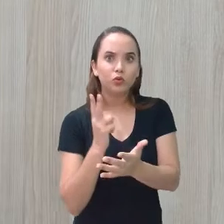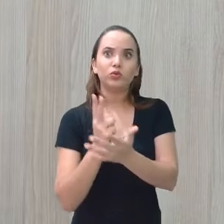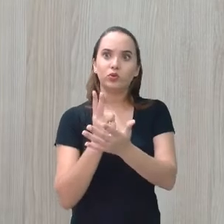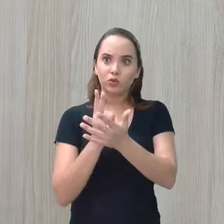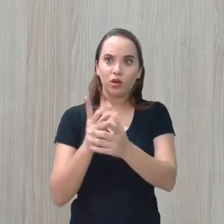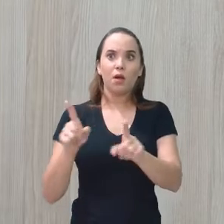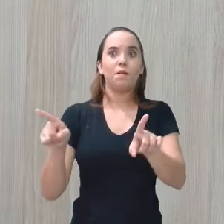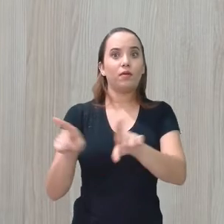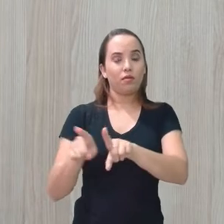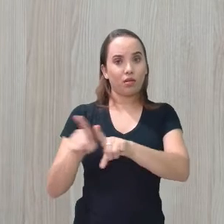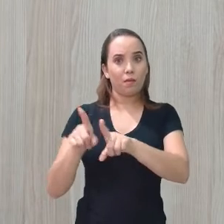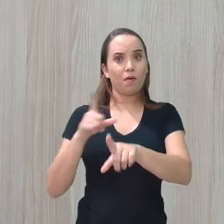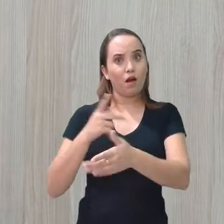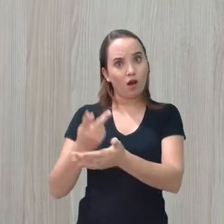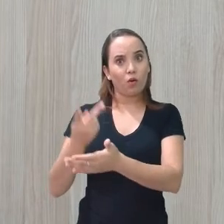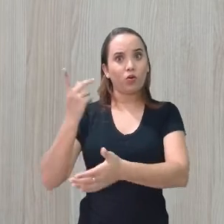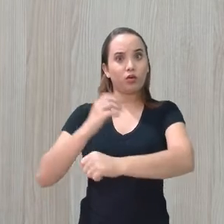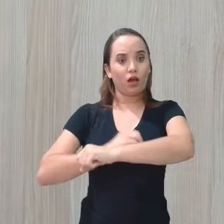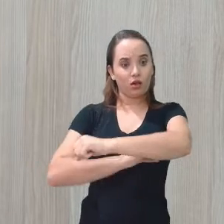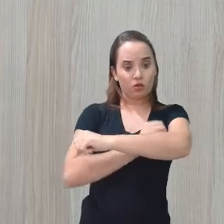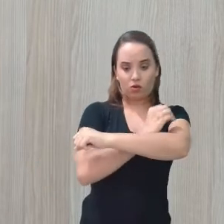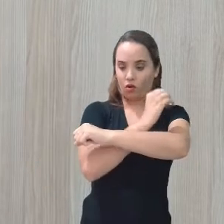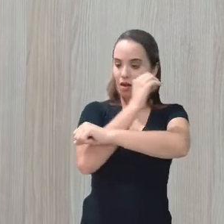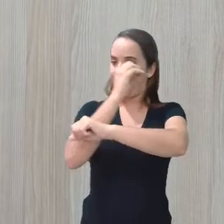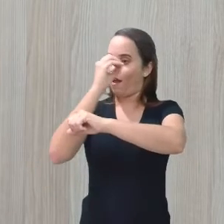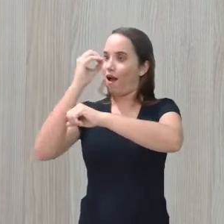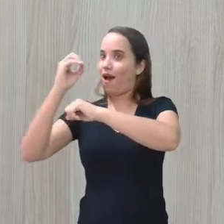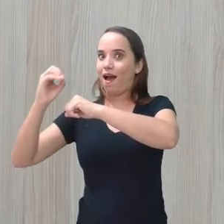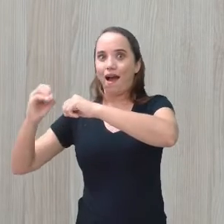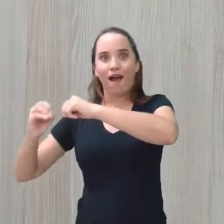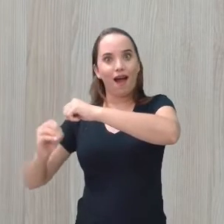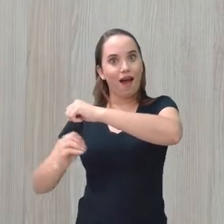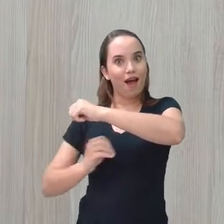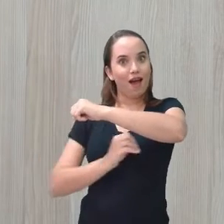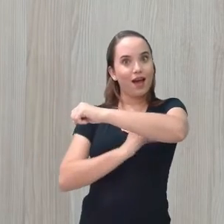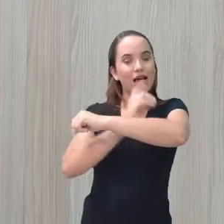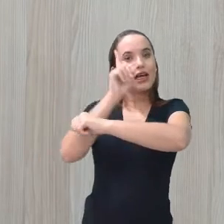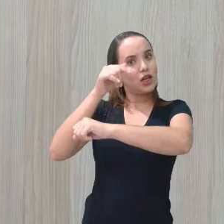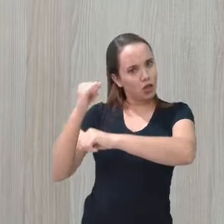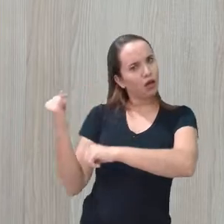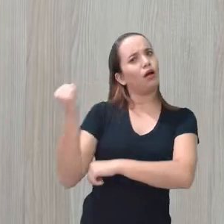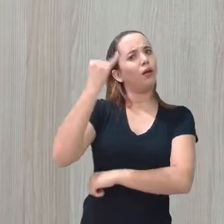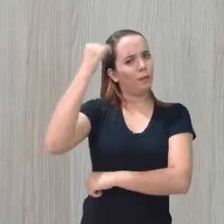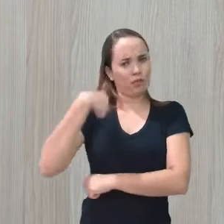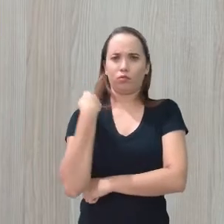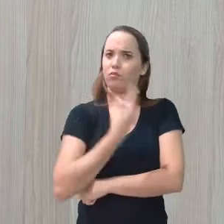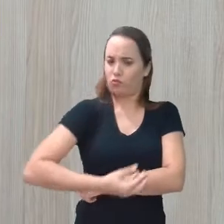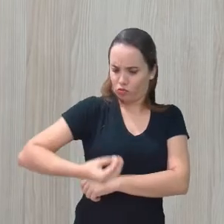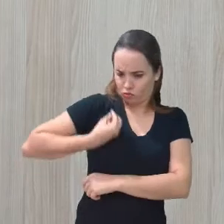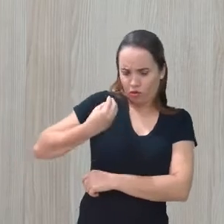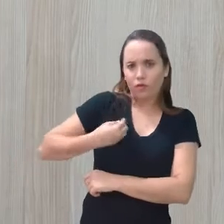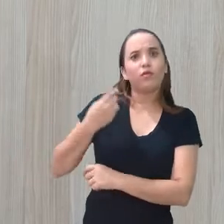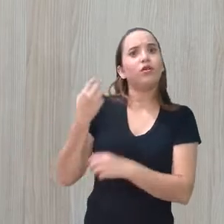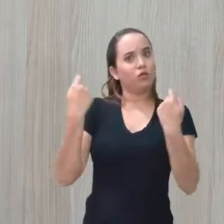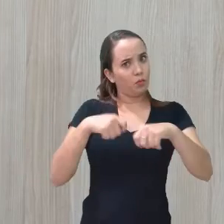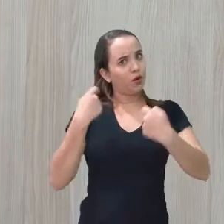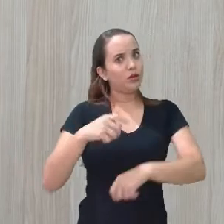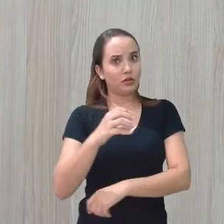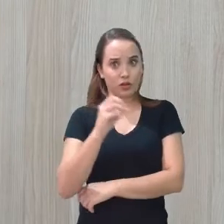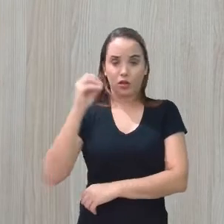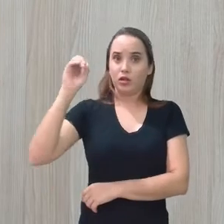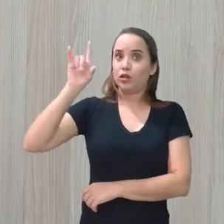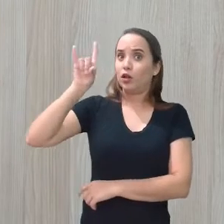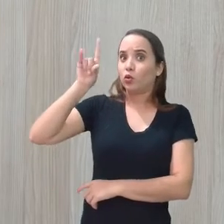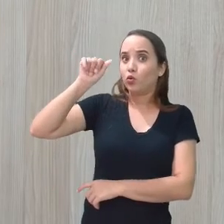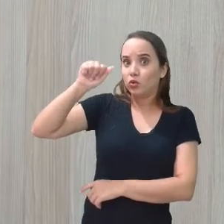rotação os dias e as noites, que são muito importantes para a nossa vida diária. Nós precisamos do dia e nós precisamos